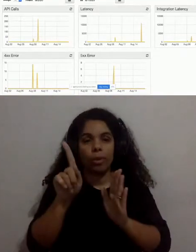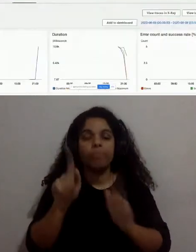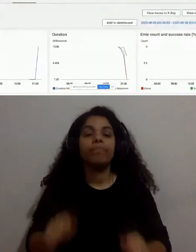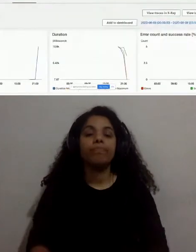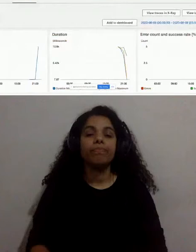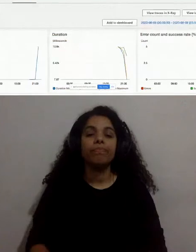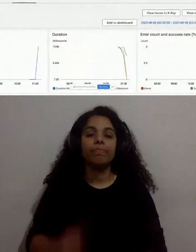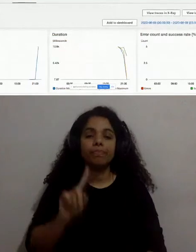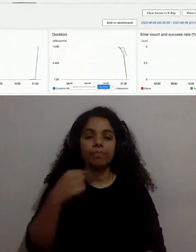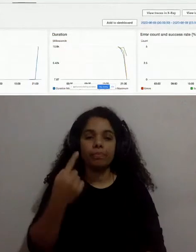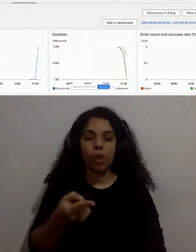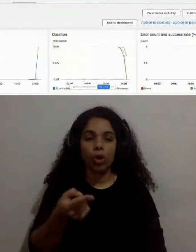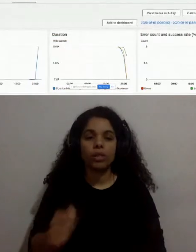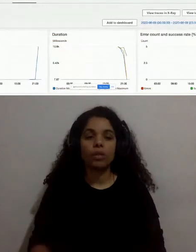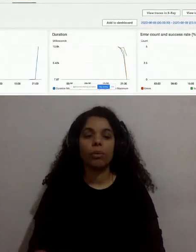Próximo.